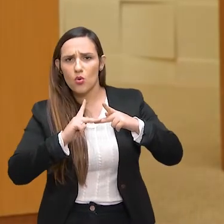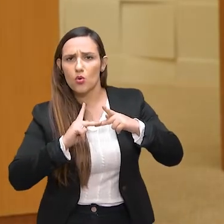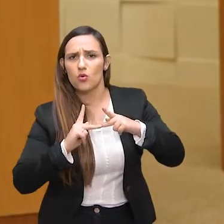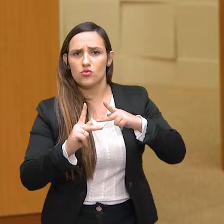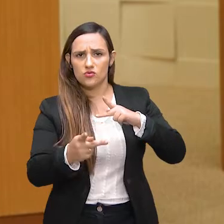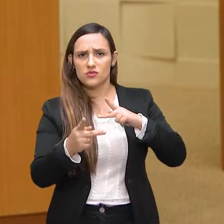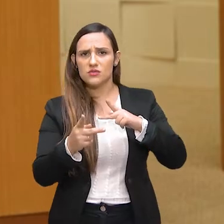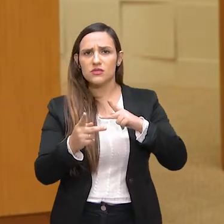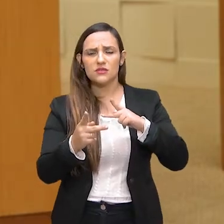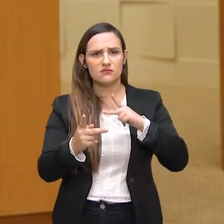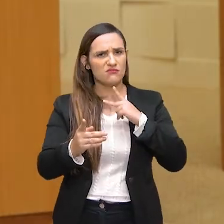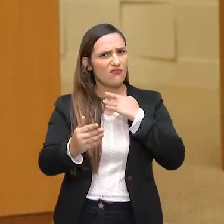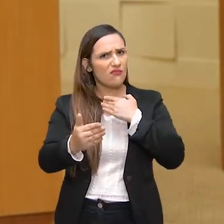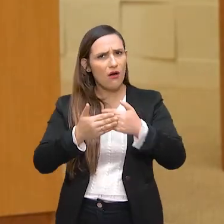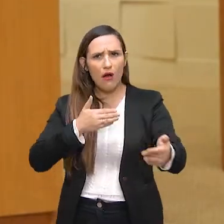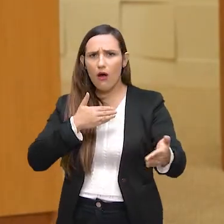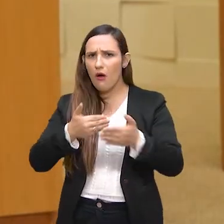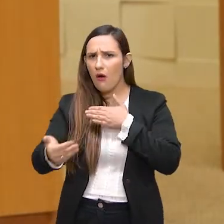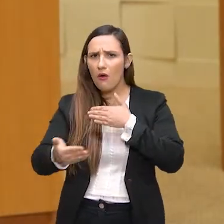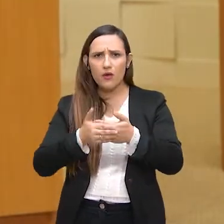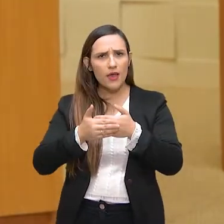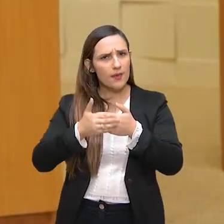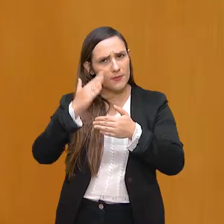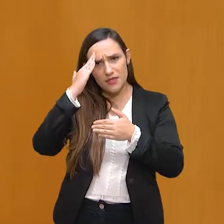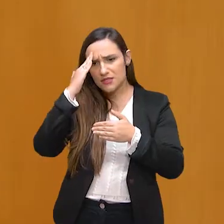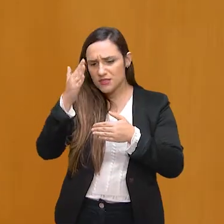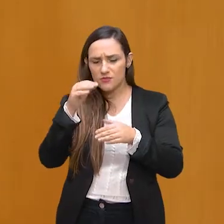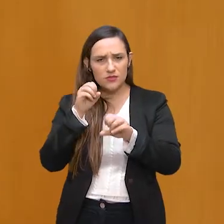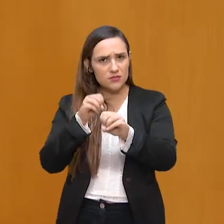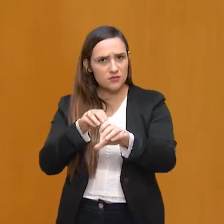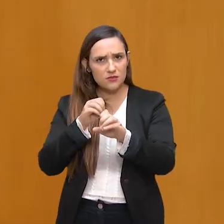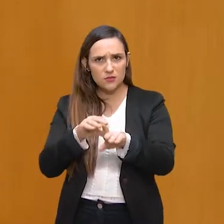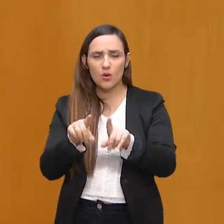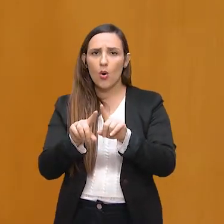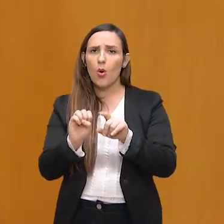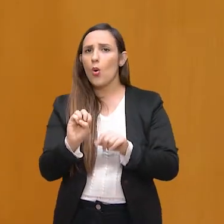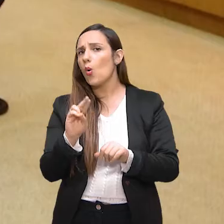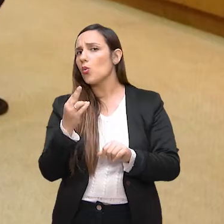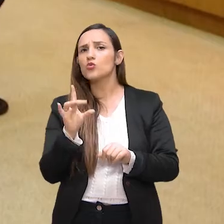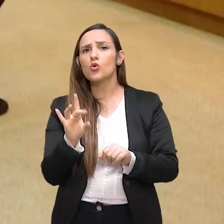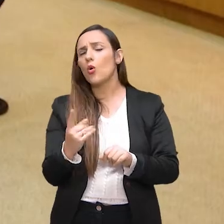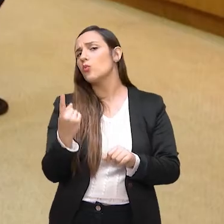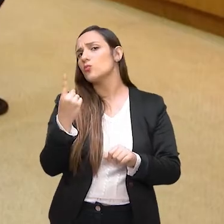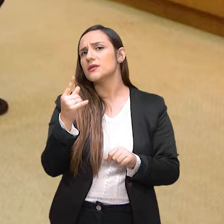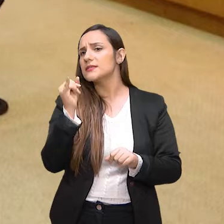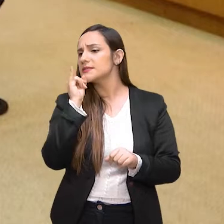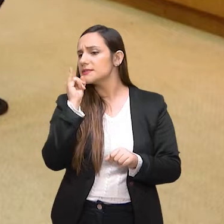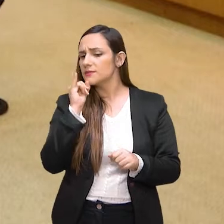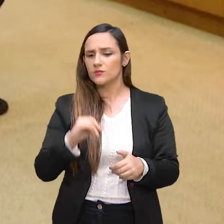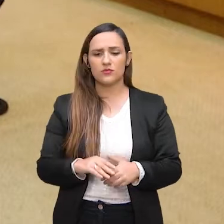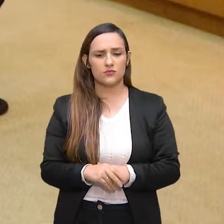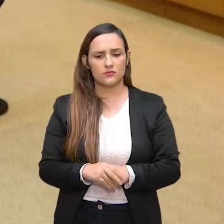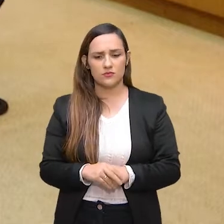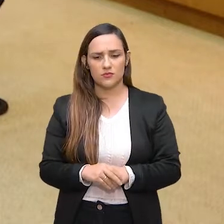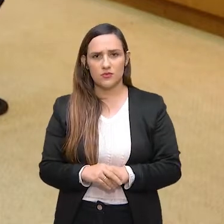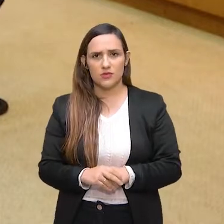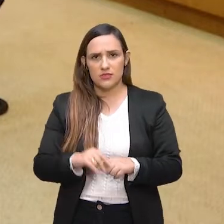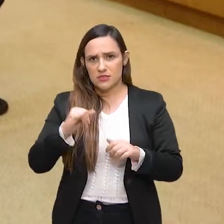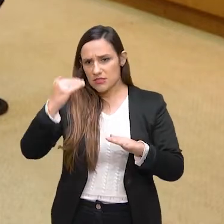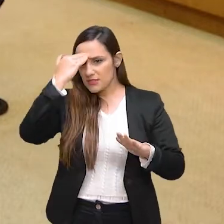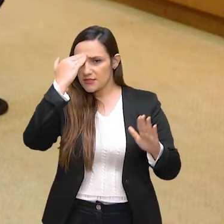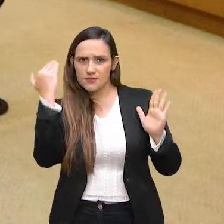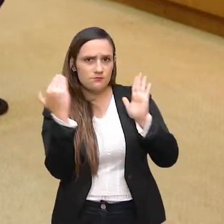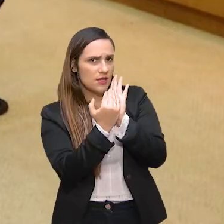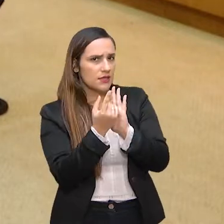ela vale para a violação de qualquer um dos princípios ou só desses especificamente, né? No que implica violar um